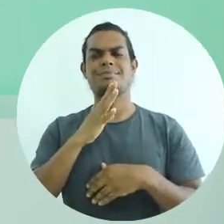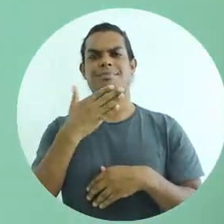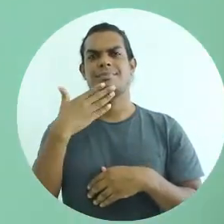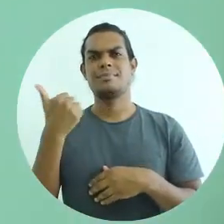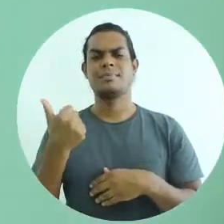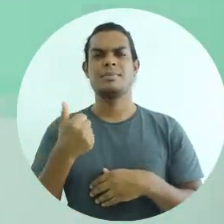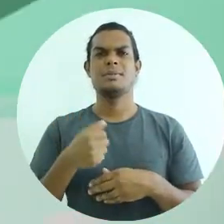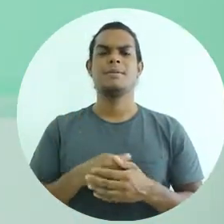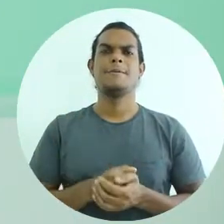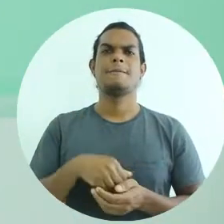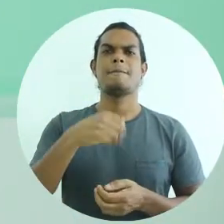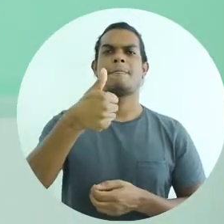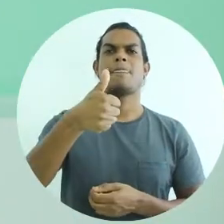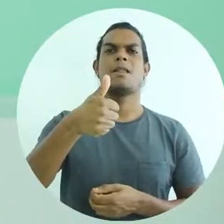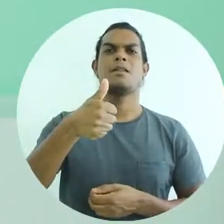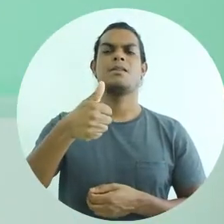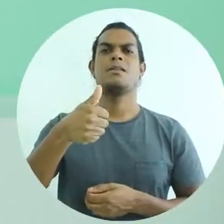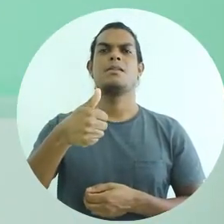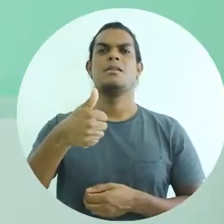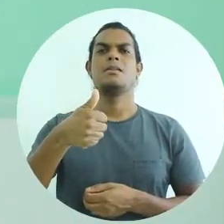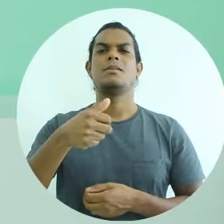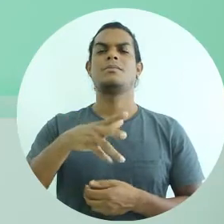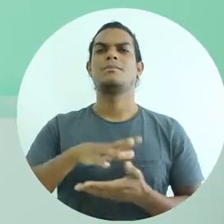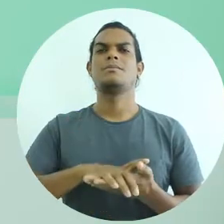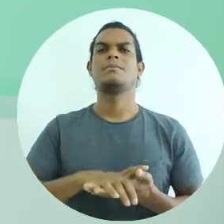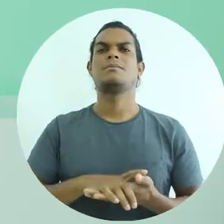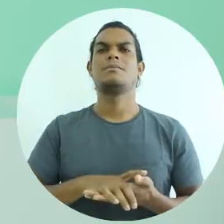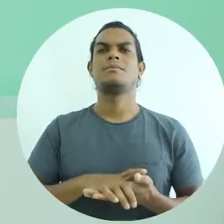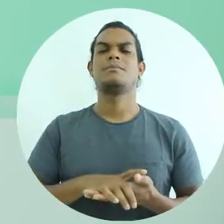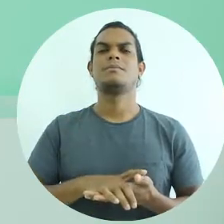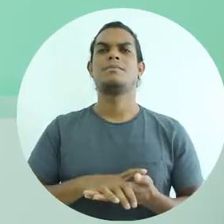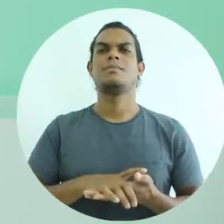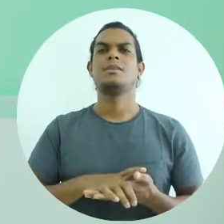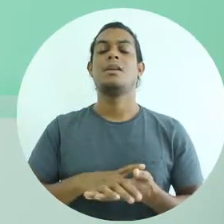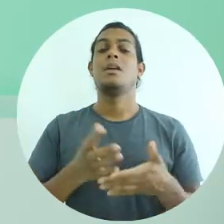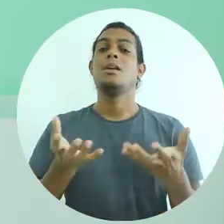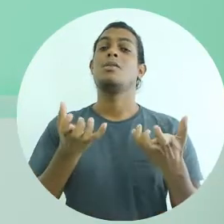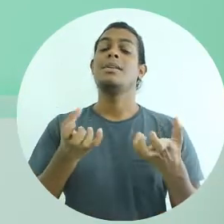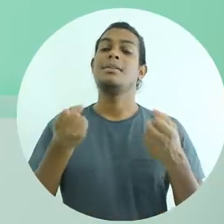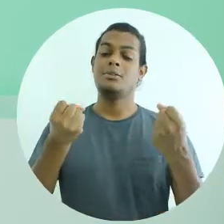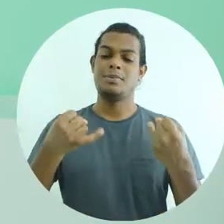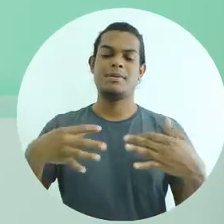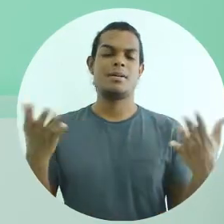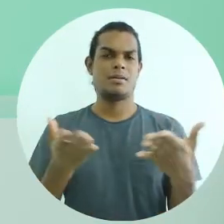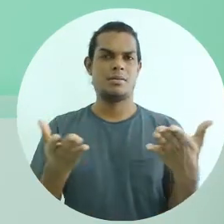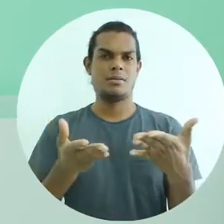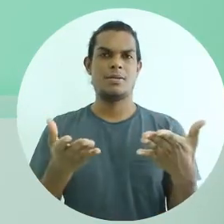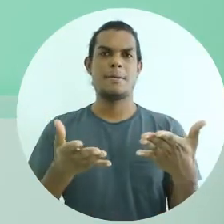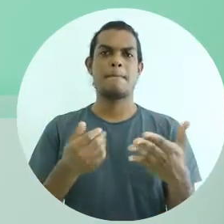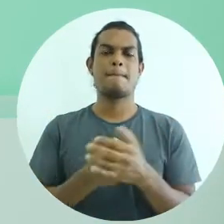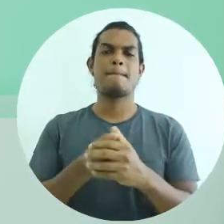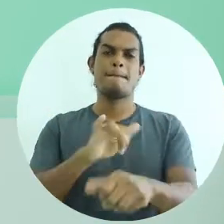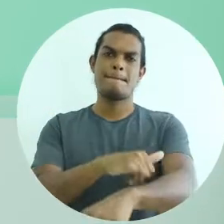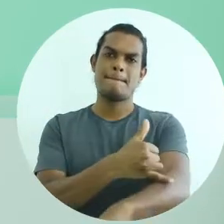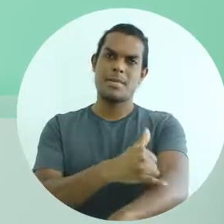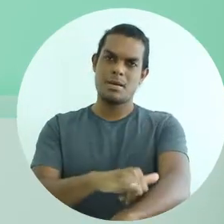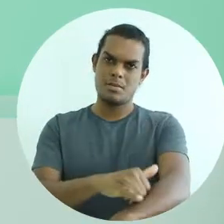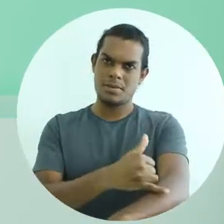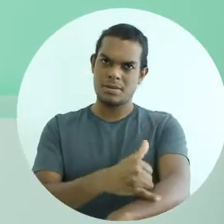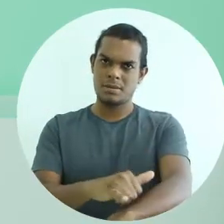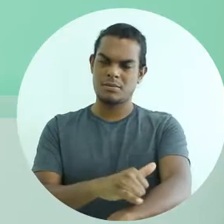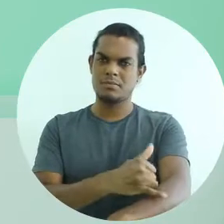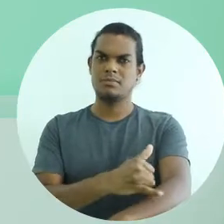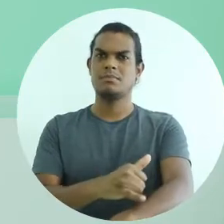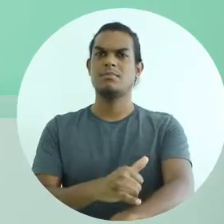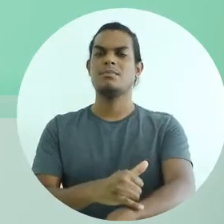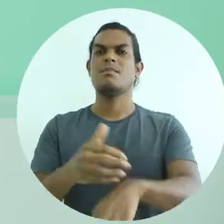9001. Eu gostaria de falar com você sobre as ferramentas da qualidade. Assim como quando você vai fazer uma atividade